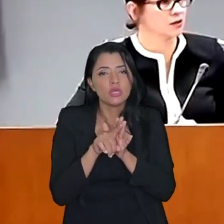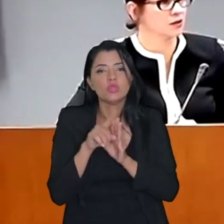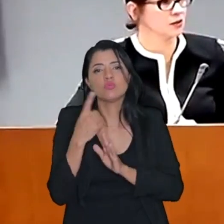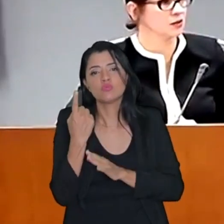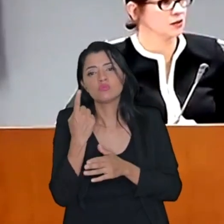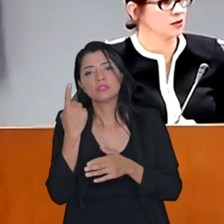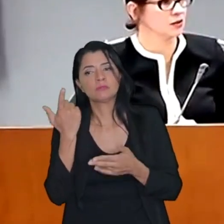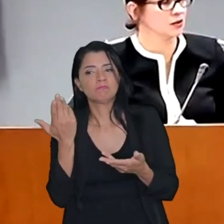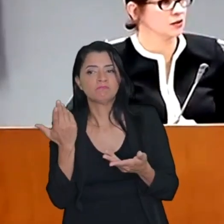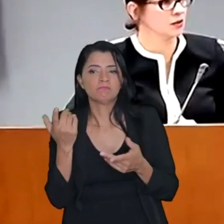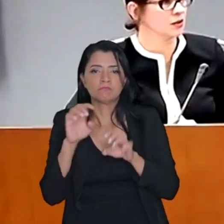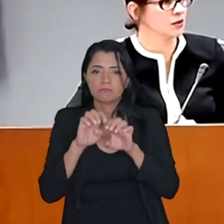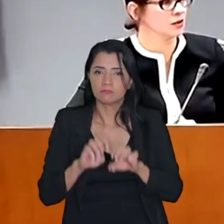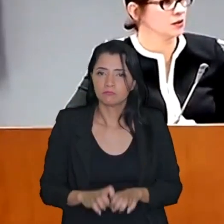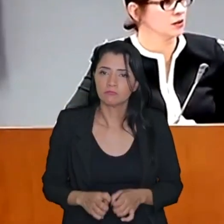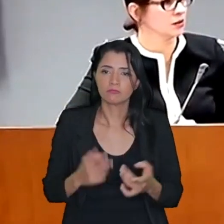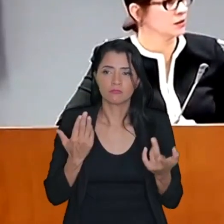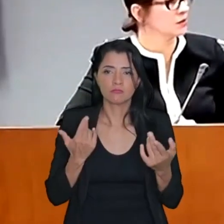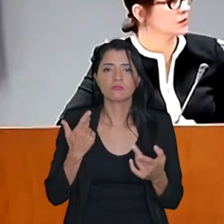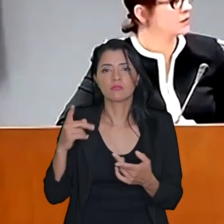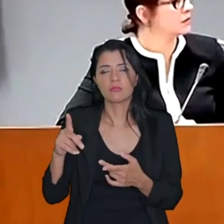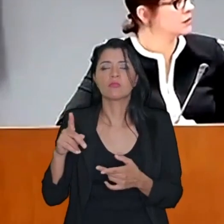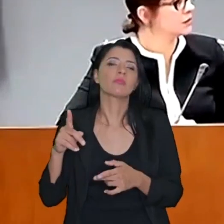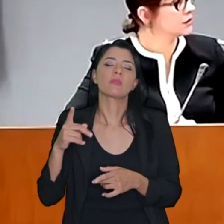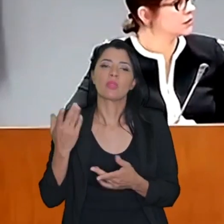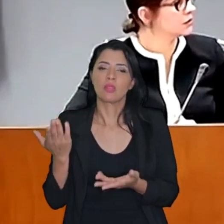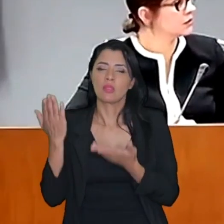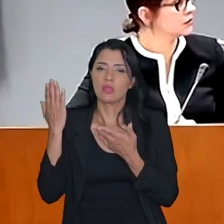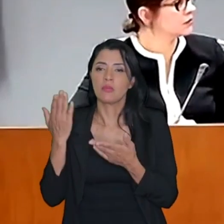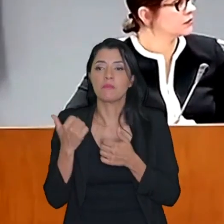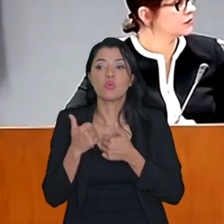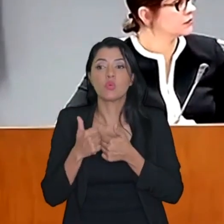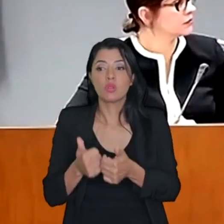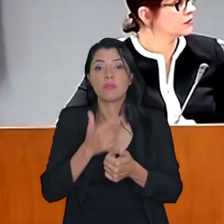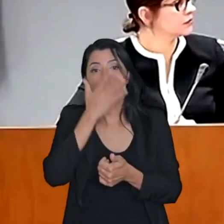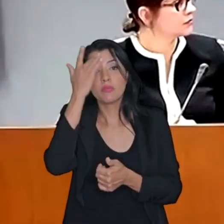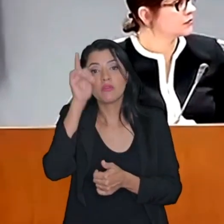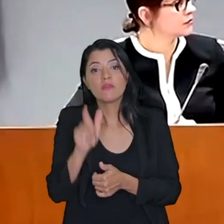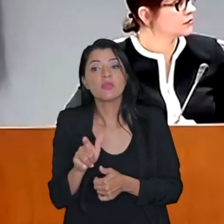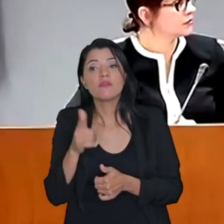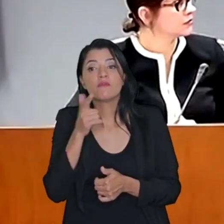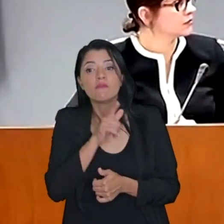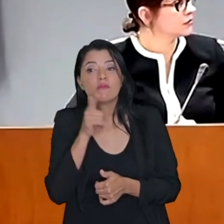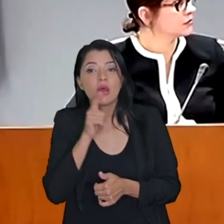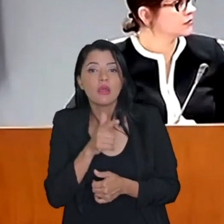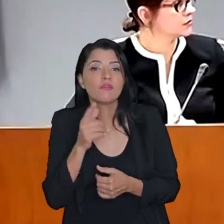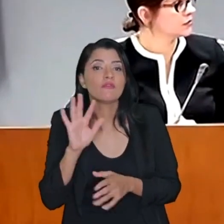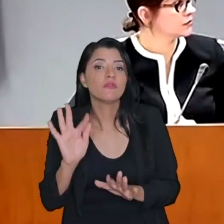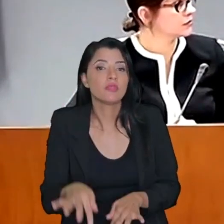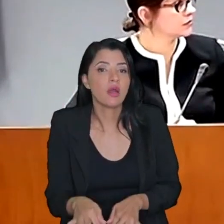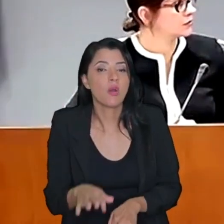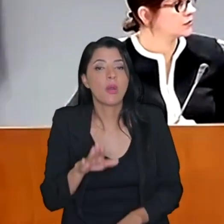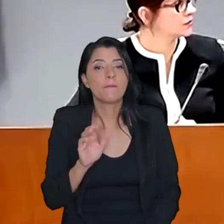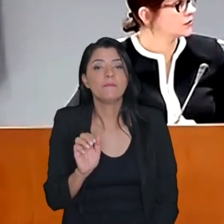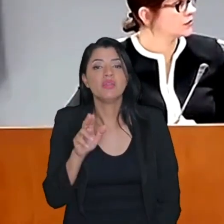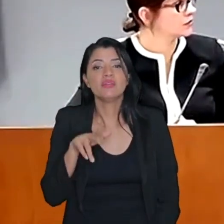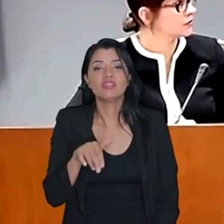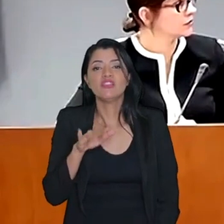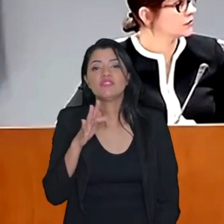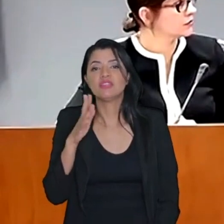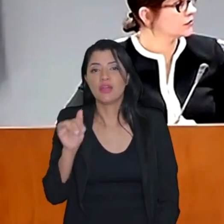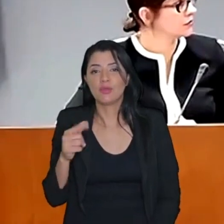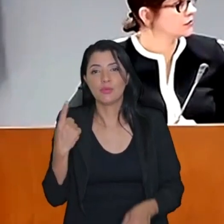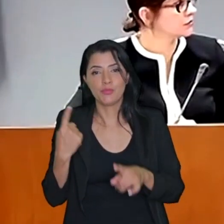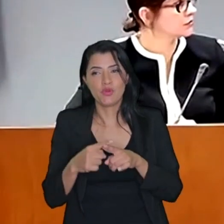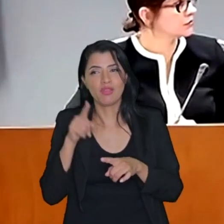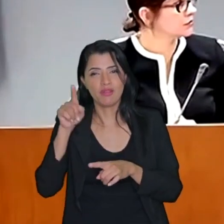uma estrutura societária, como mencionou a doutora Namara, está em busca dos beneficiários finais. Aliás, bom falar deles, porque a Europa fez,